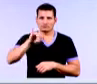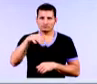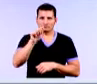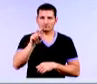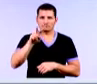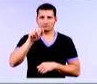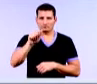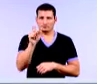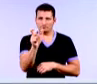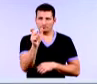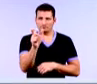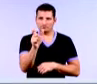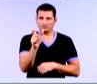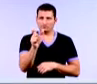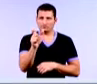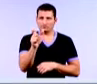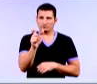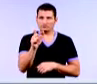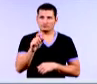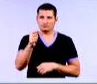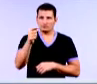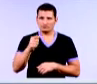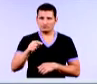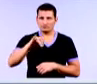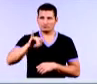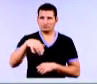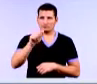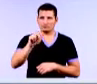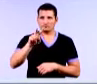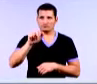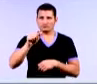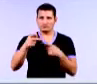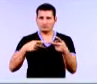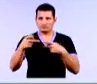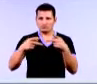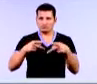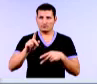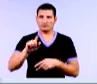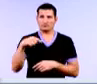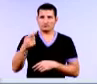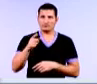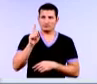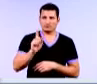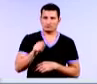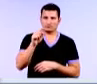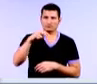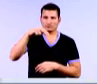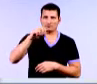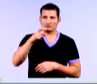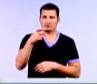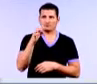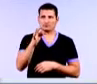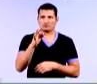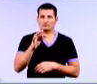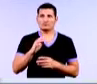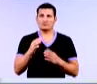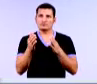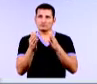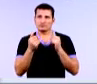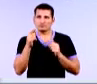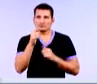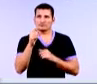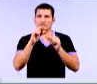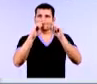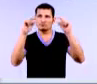essas opções, e Java Project. Depois você vai dar um Next, aí ele vai te pedir o